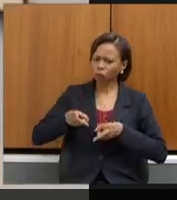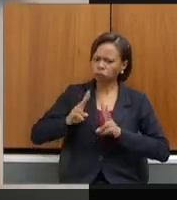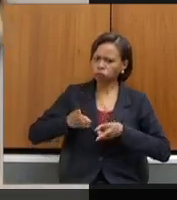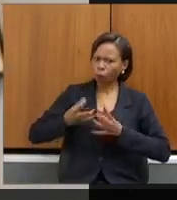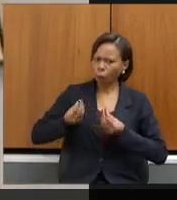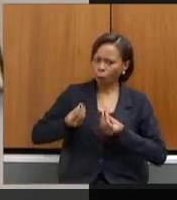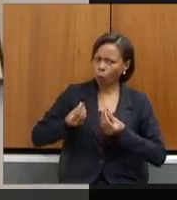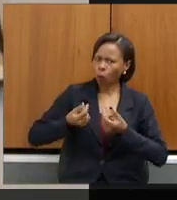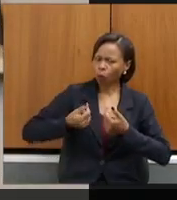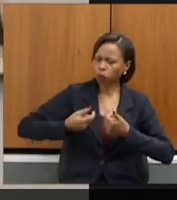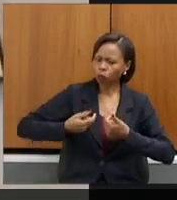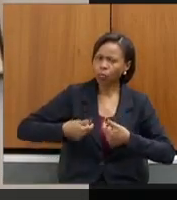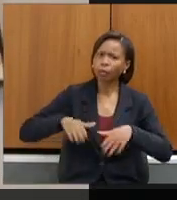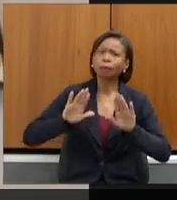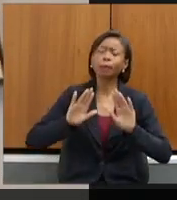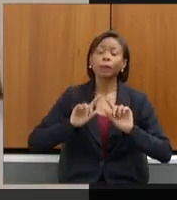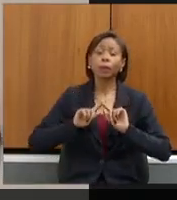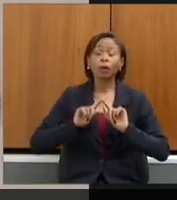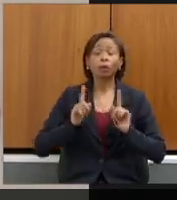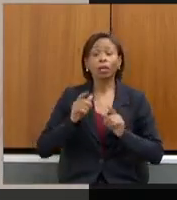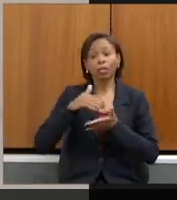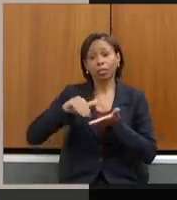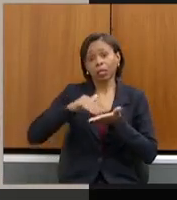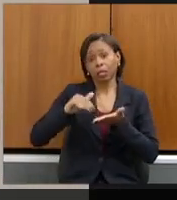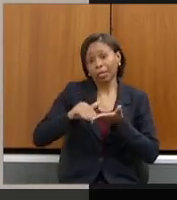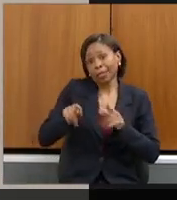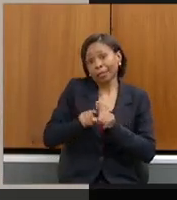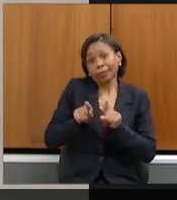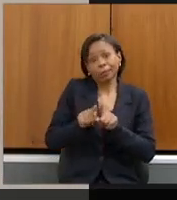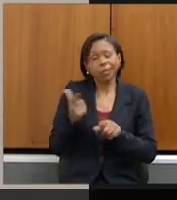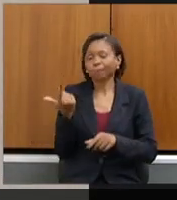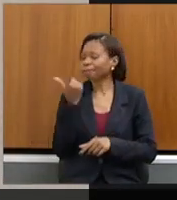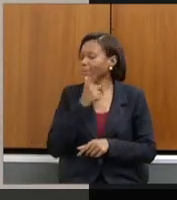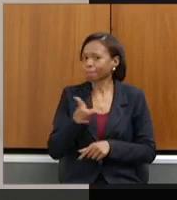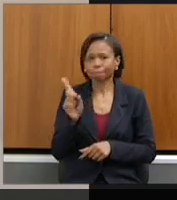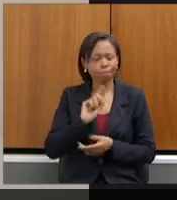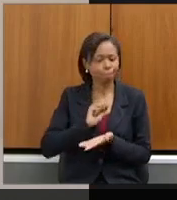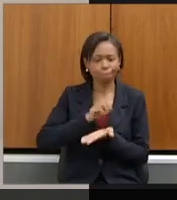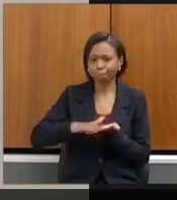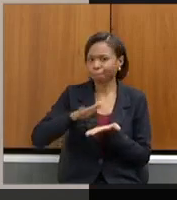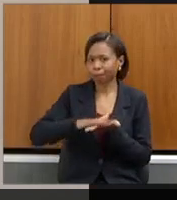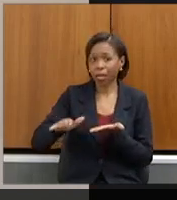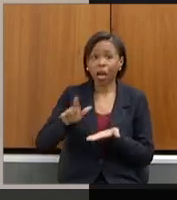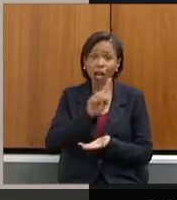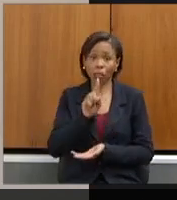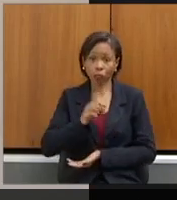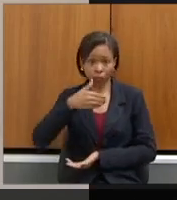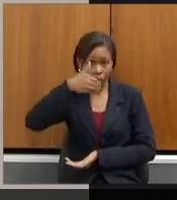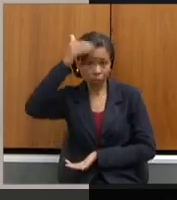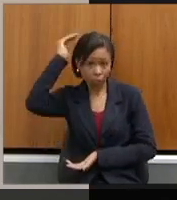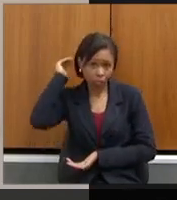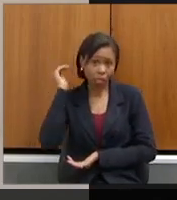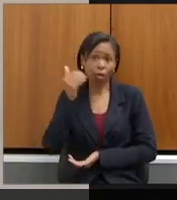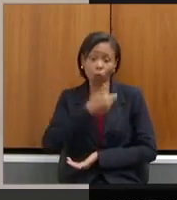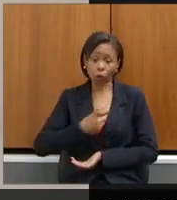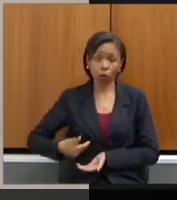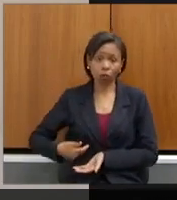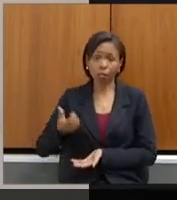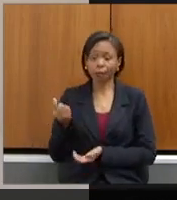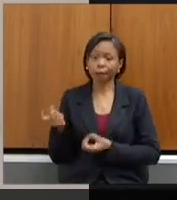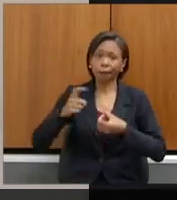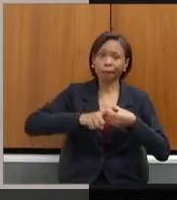secretaria desde antes da sua entrada também não conseguiu gastar E aí no governo dela ter que devolver esse